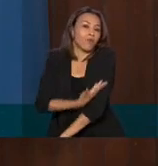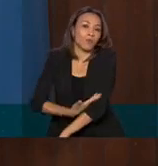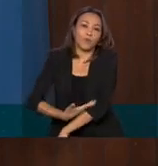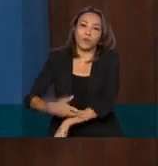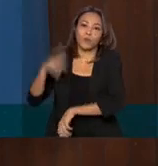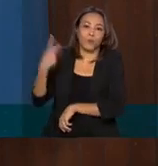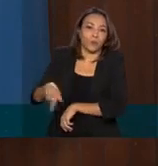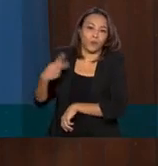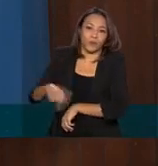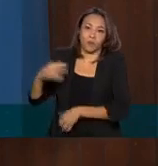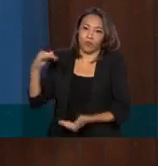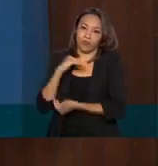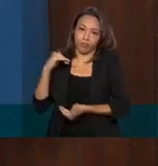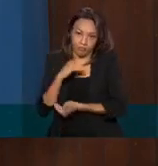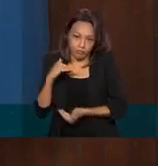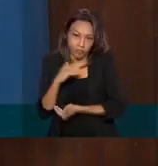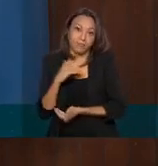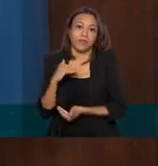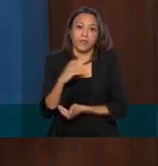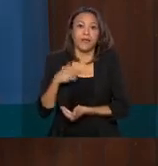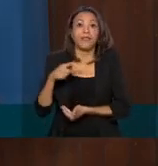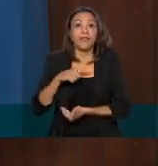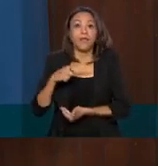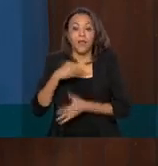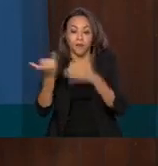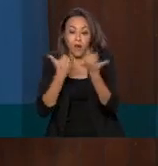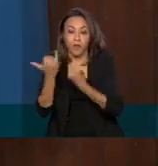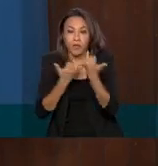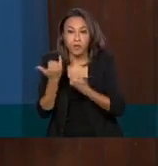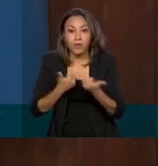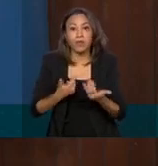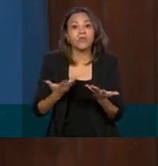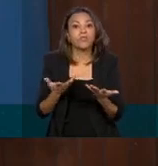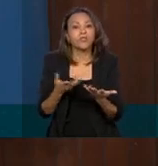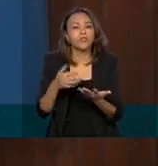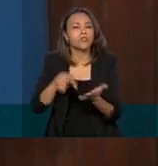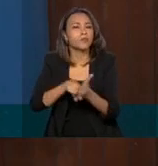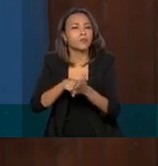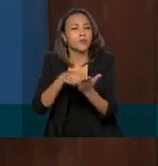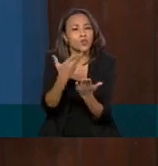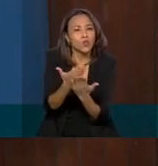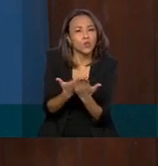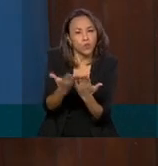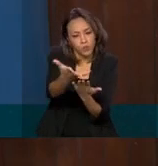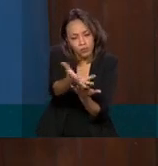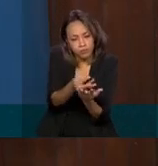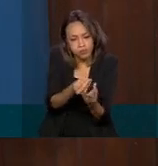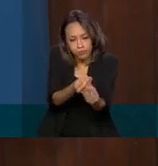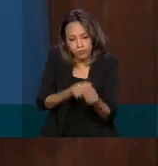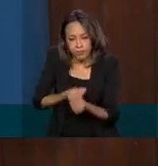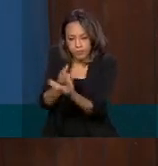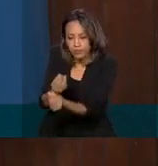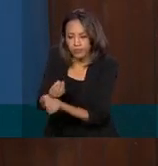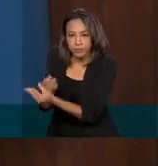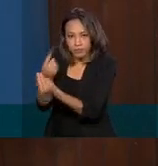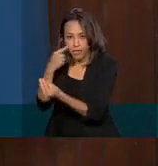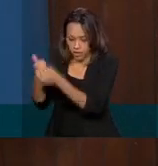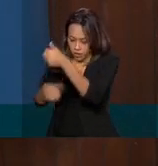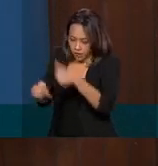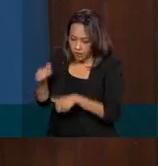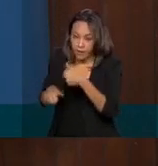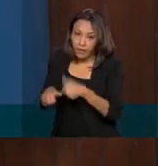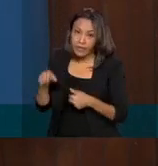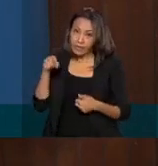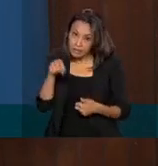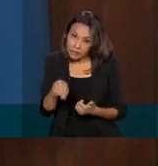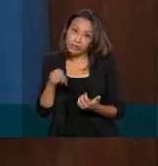acesso à base de dados dos estudos, e a partir daí a gente faz o recálculo e parte para as estimativas para ver se